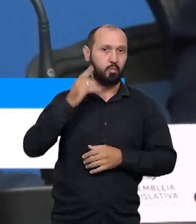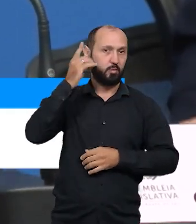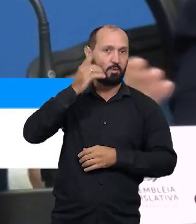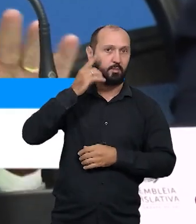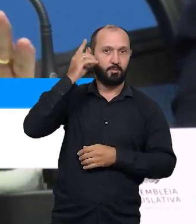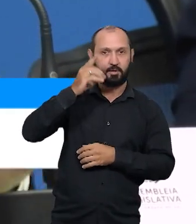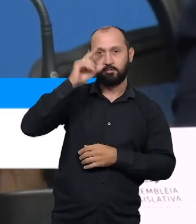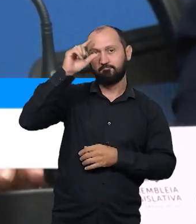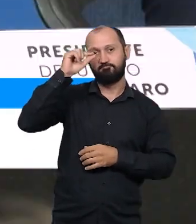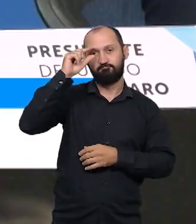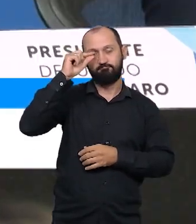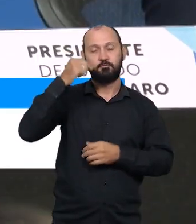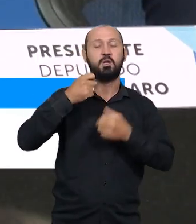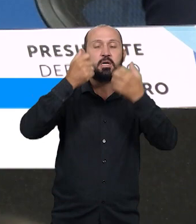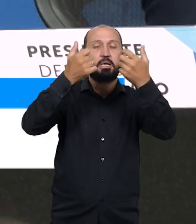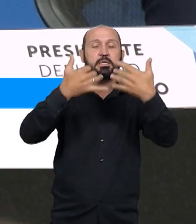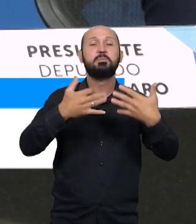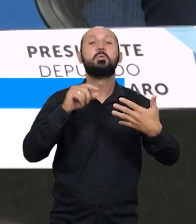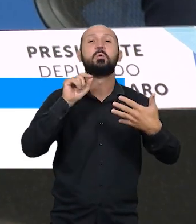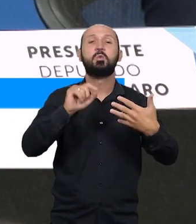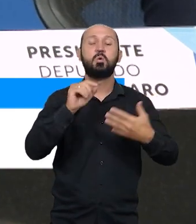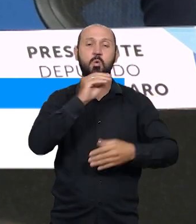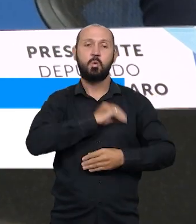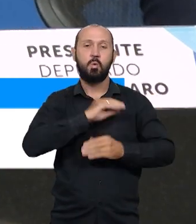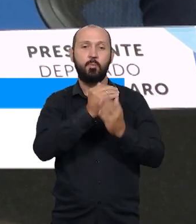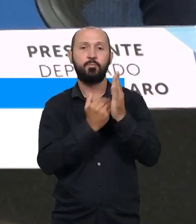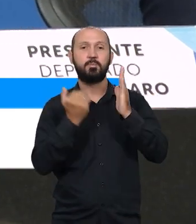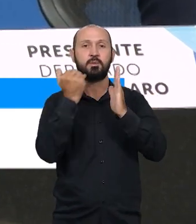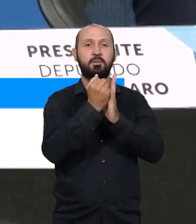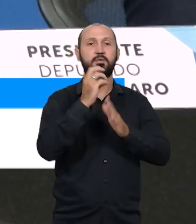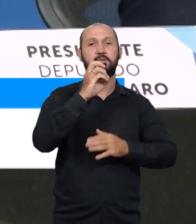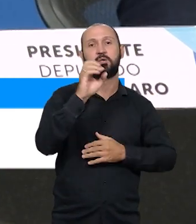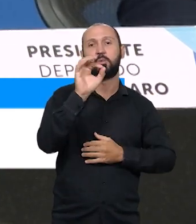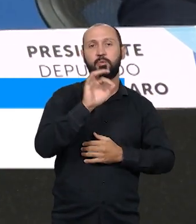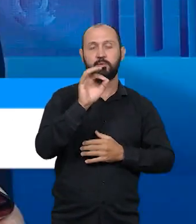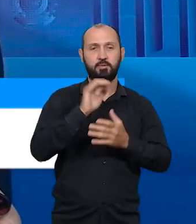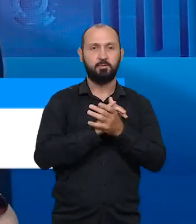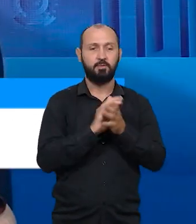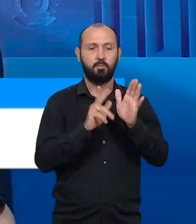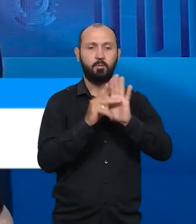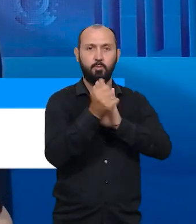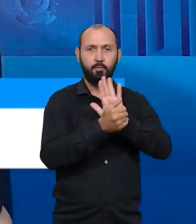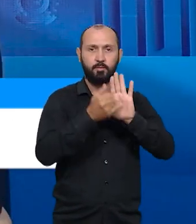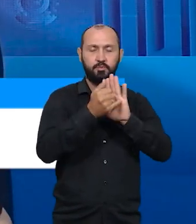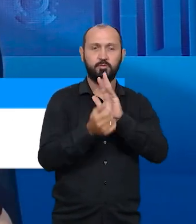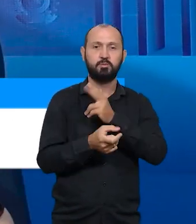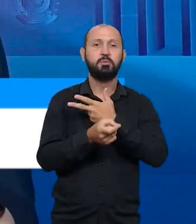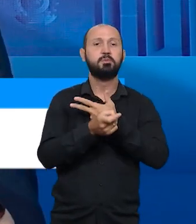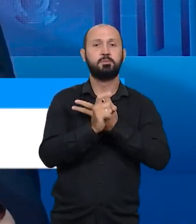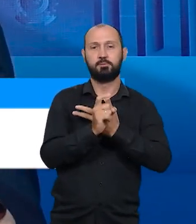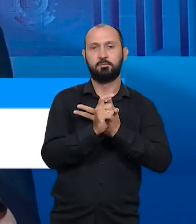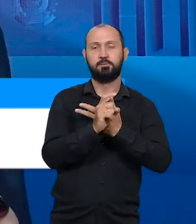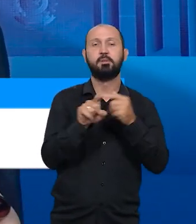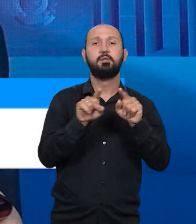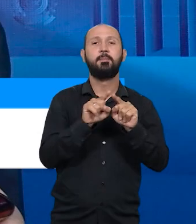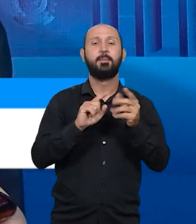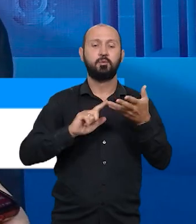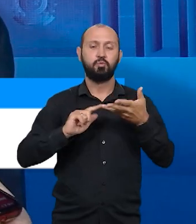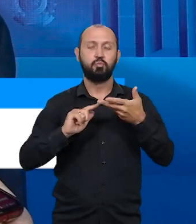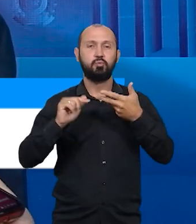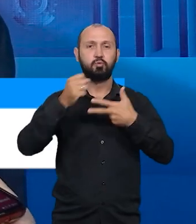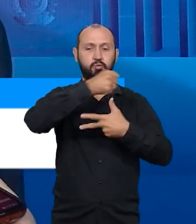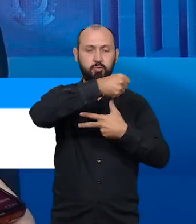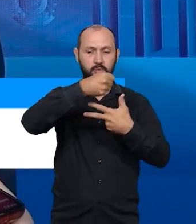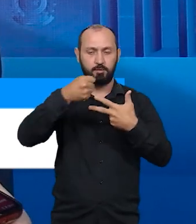Lemes Deputado Gerson Claro o aumento deve ficar em torno de 5% é um projeto do Poder Executivo também de